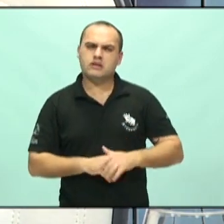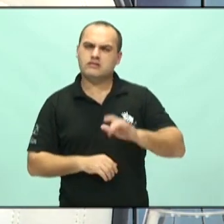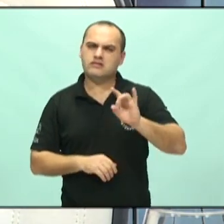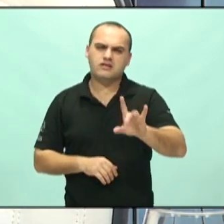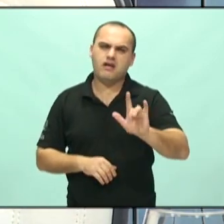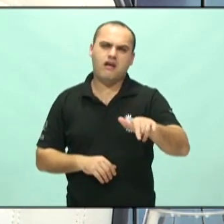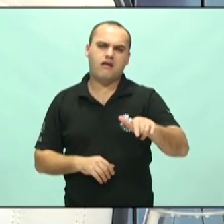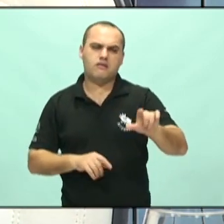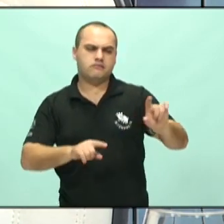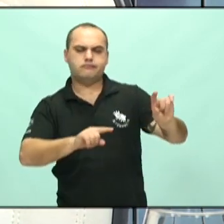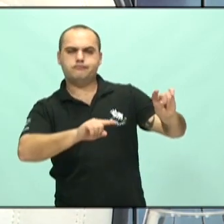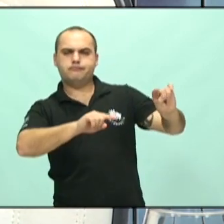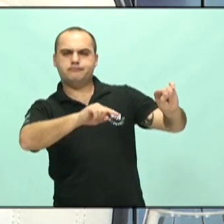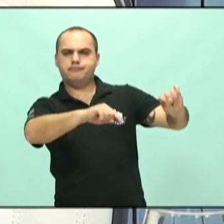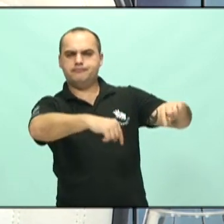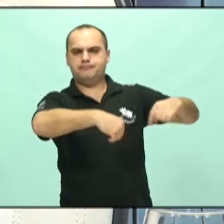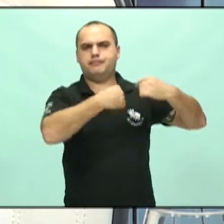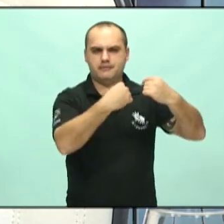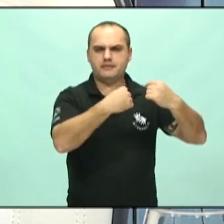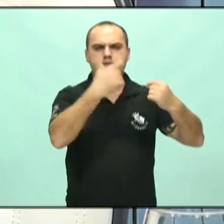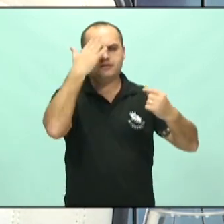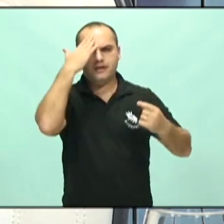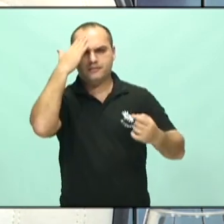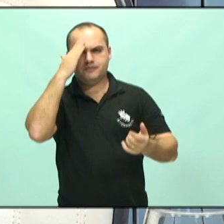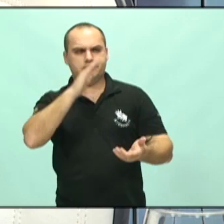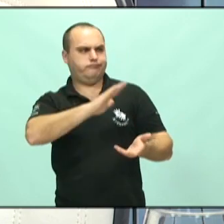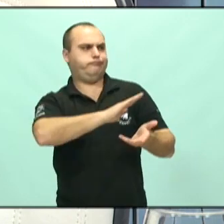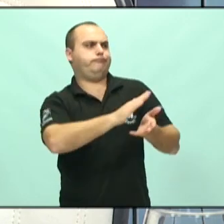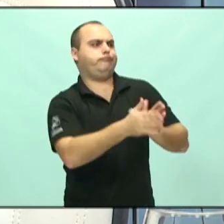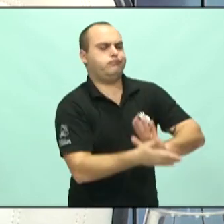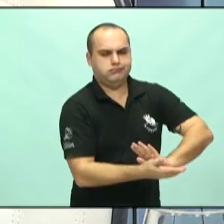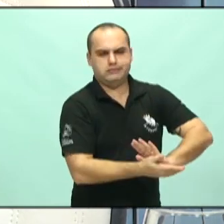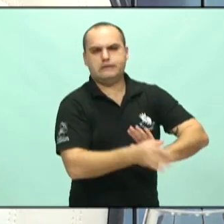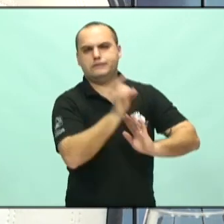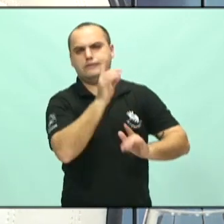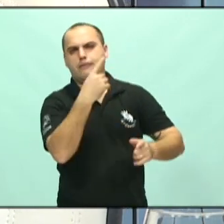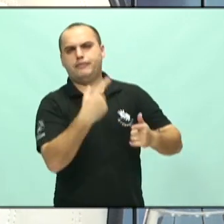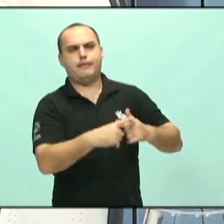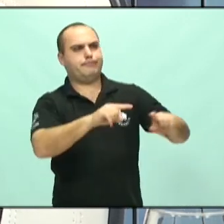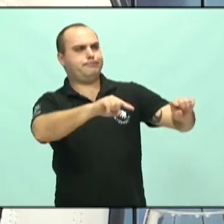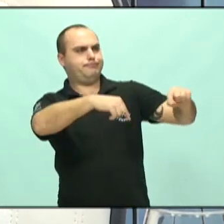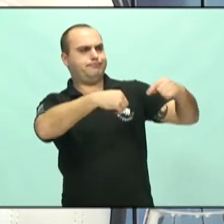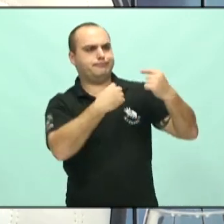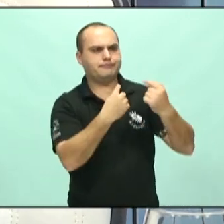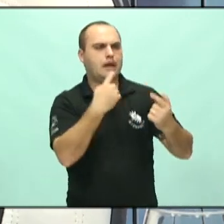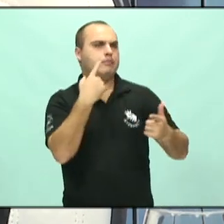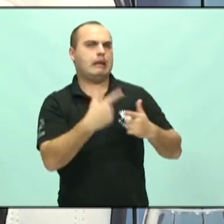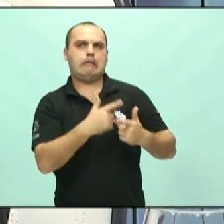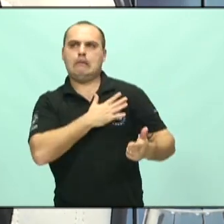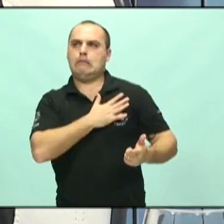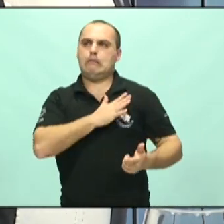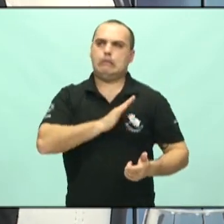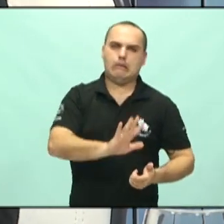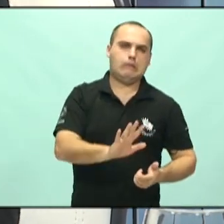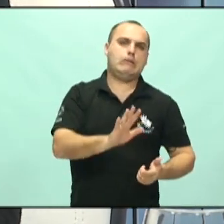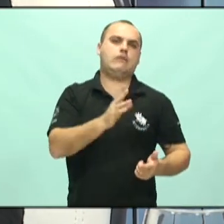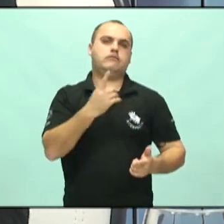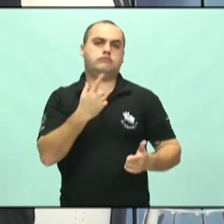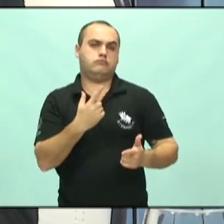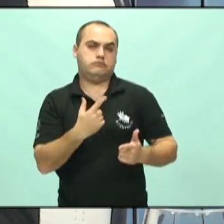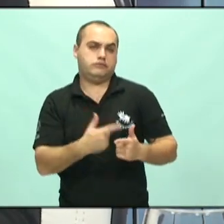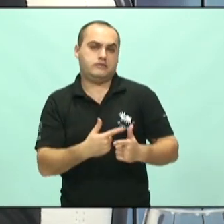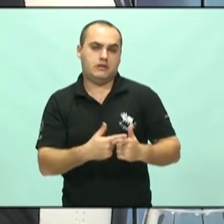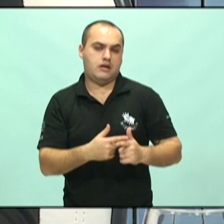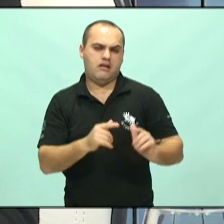dessas também levianas, que critica só por criticar ou porque não gostou, porque nós não